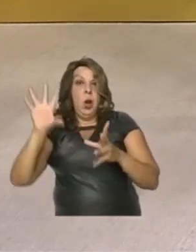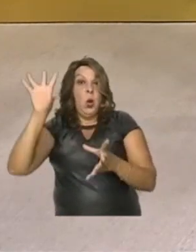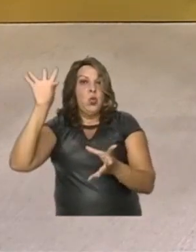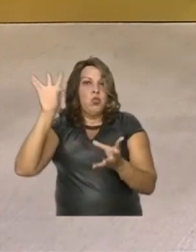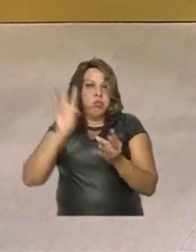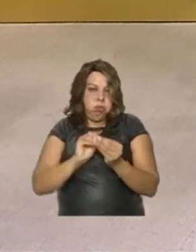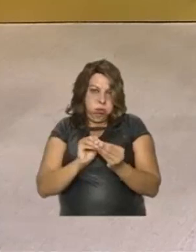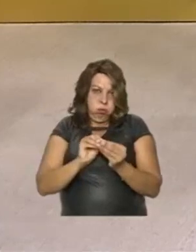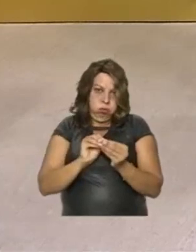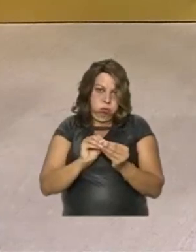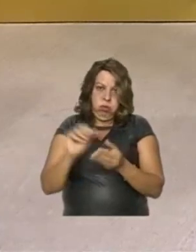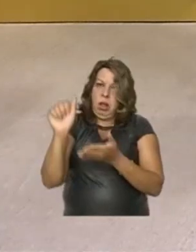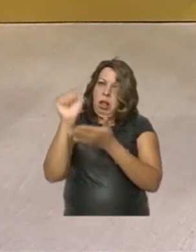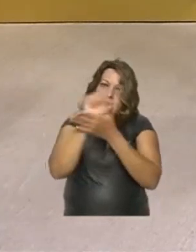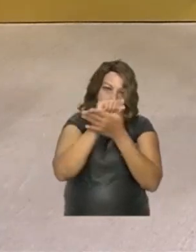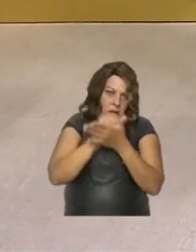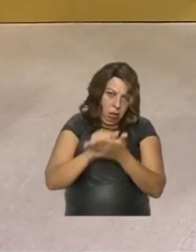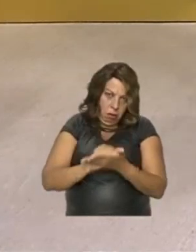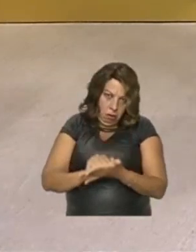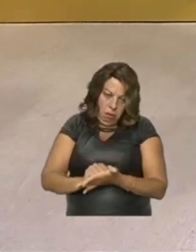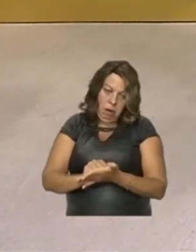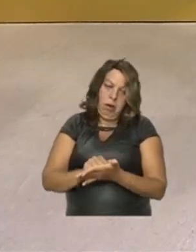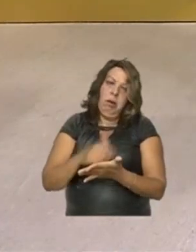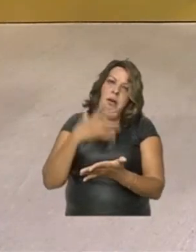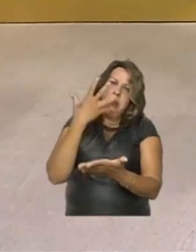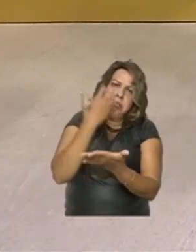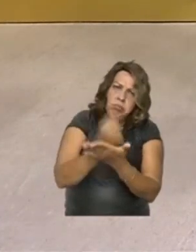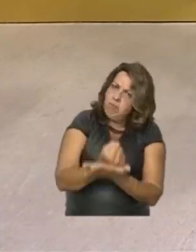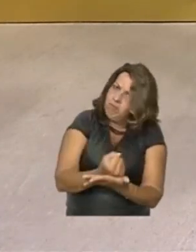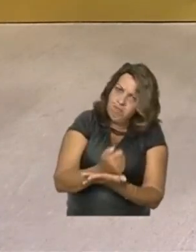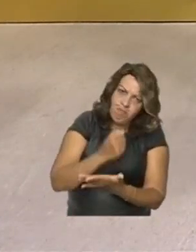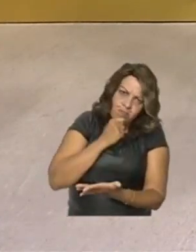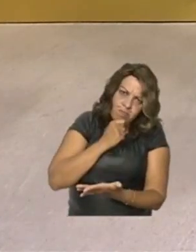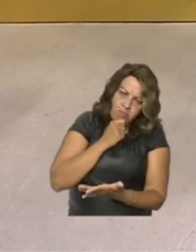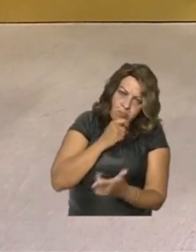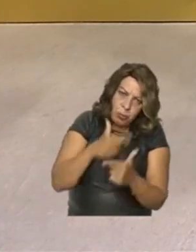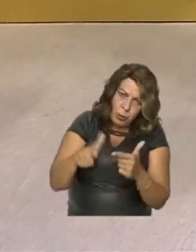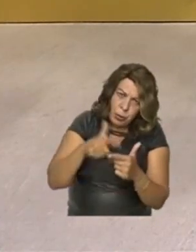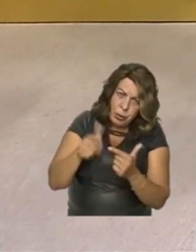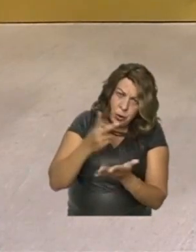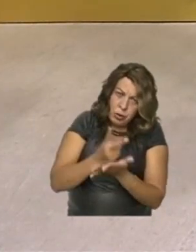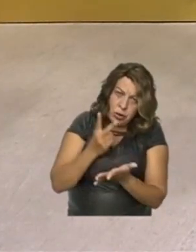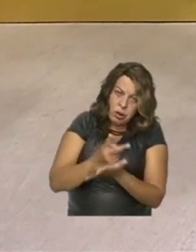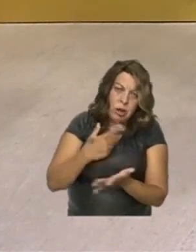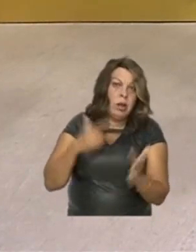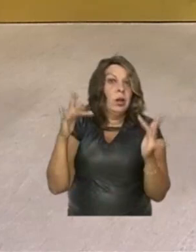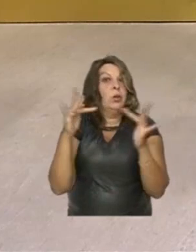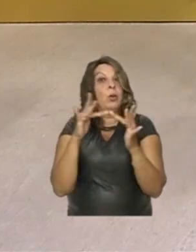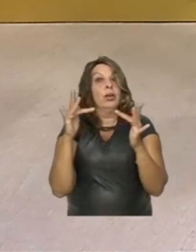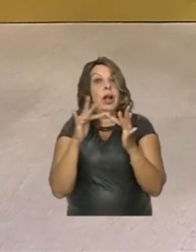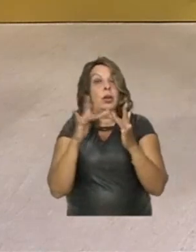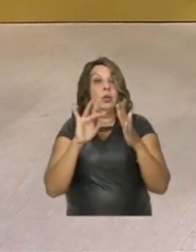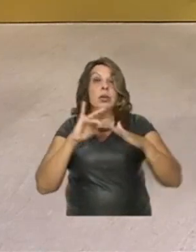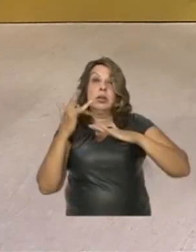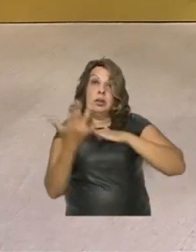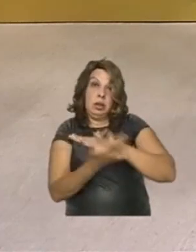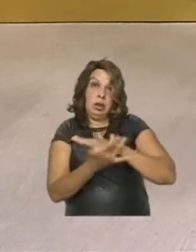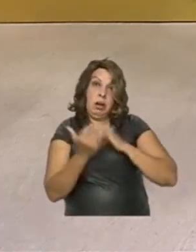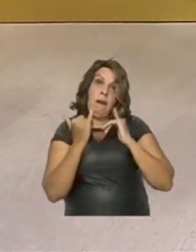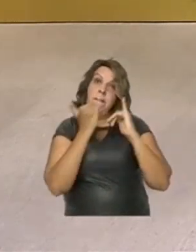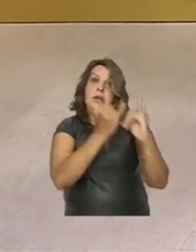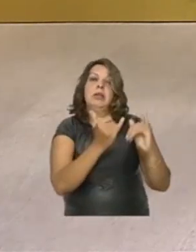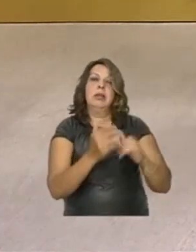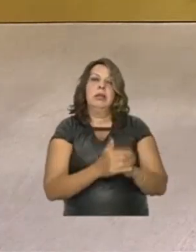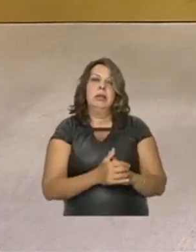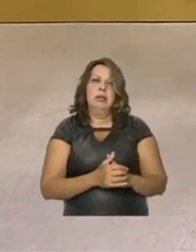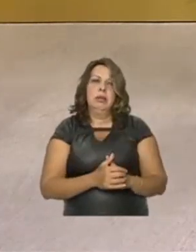as janelinhas, limpa. E aí, se mesmo assim o problema continuar, entre em contato conosco através das redes sociais, tá bom? É isso aí, não